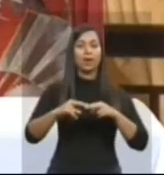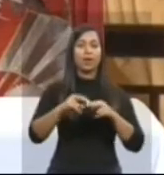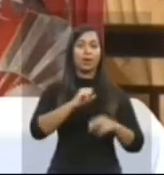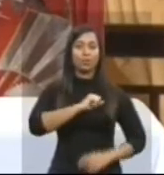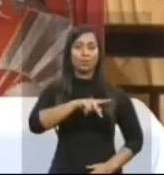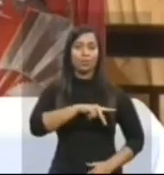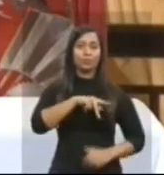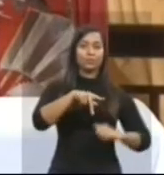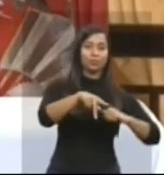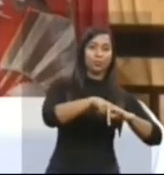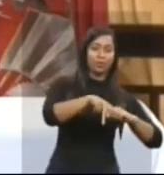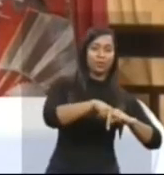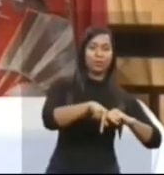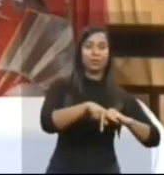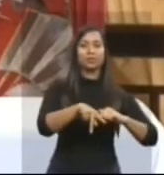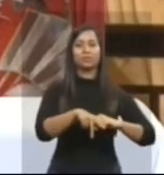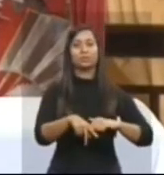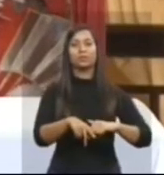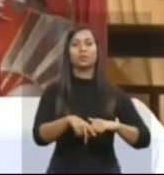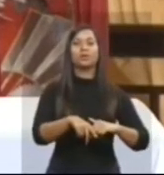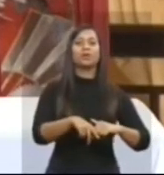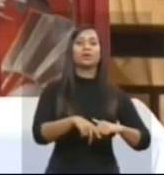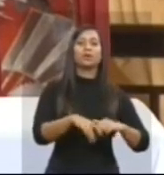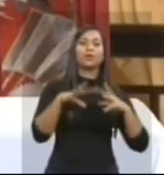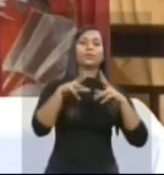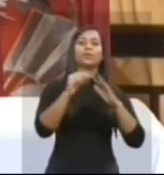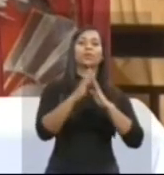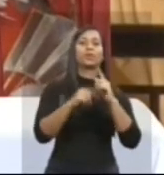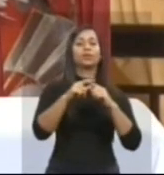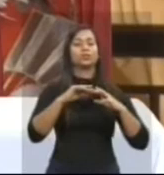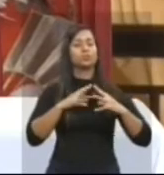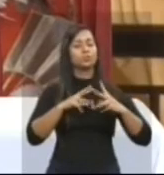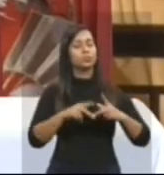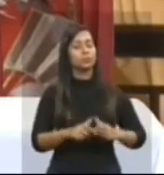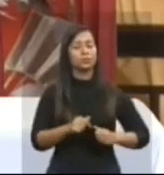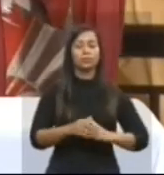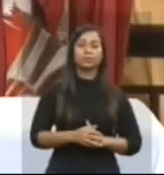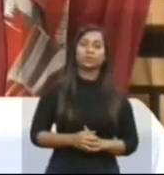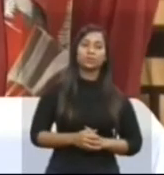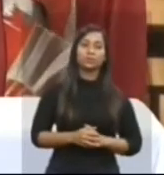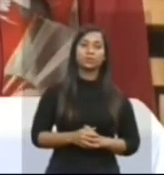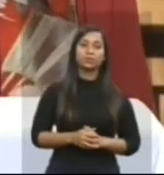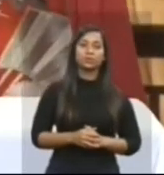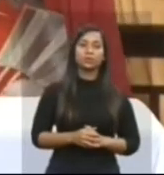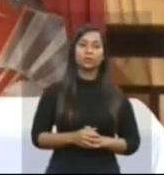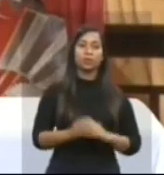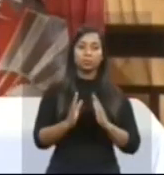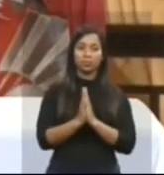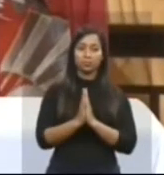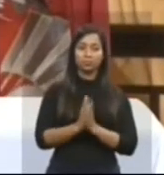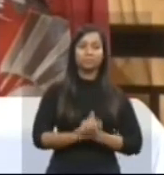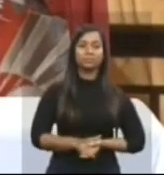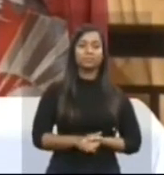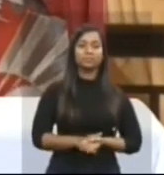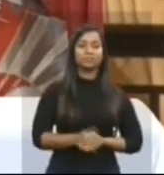apóstolo Pedro e sobre a qual edifica toda a Igreja. Junto, né?